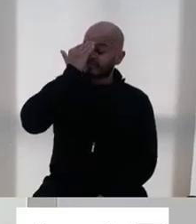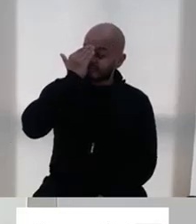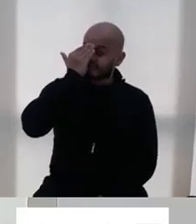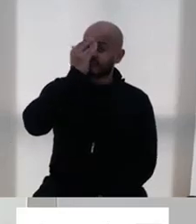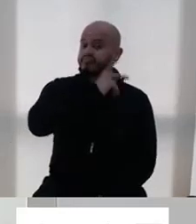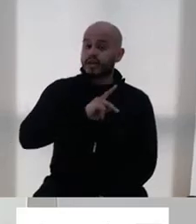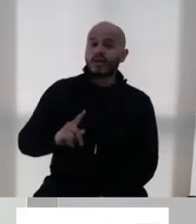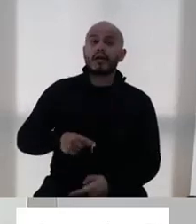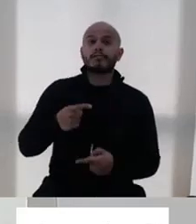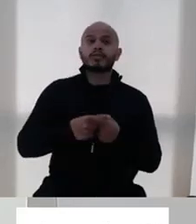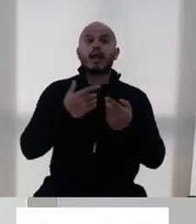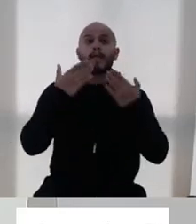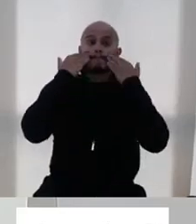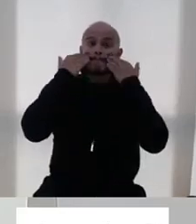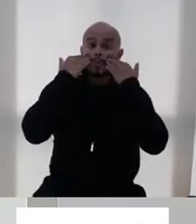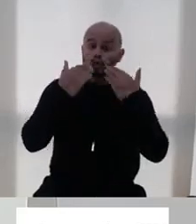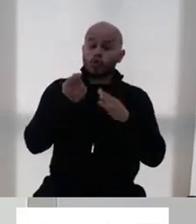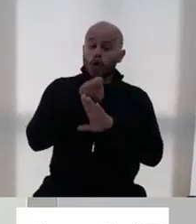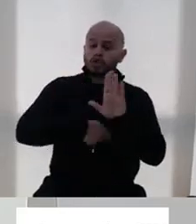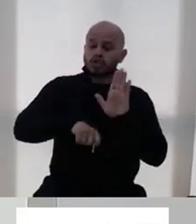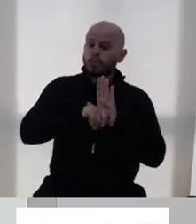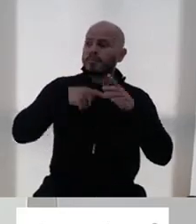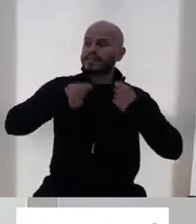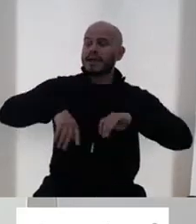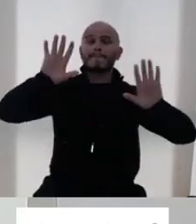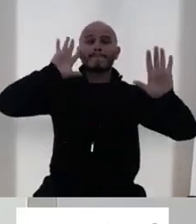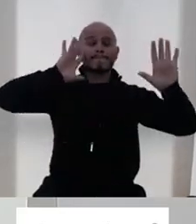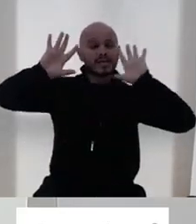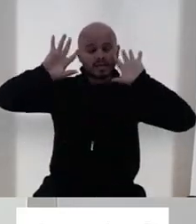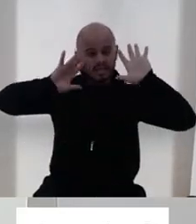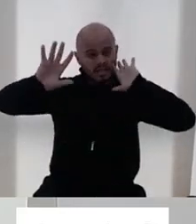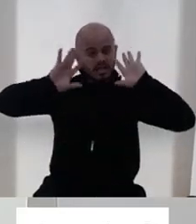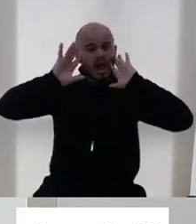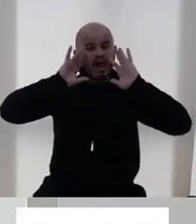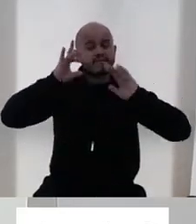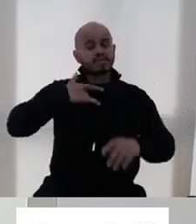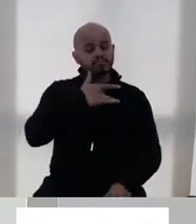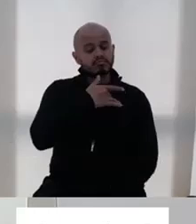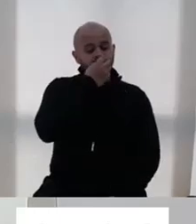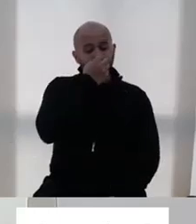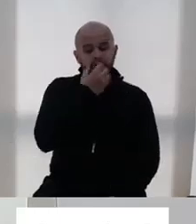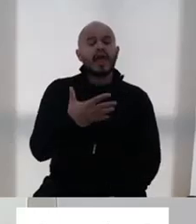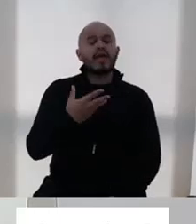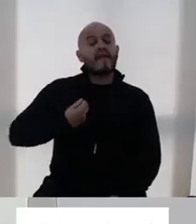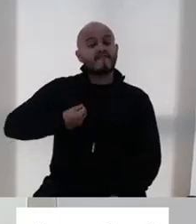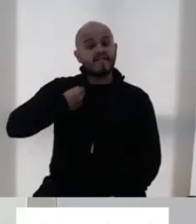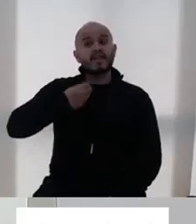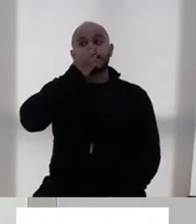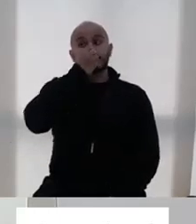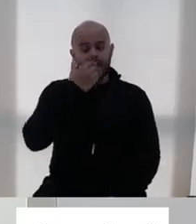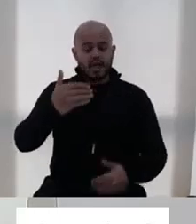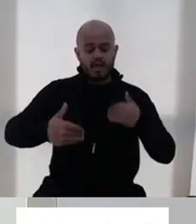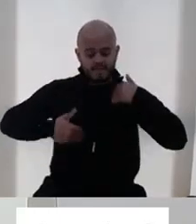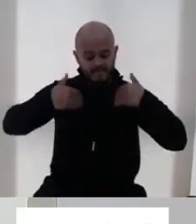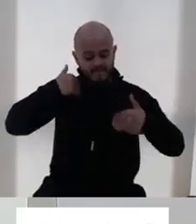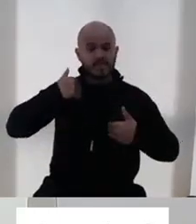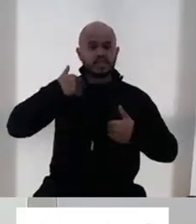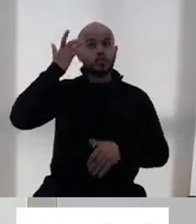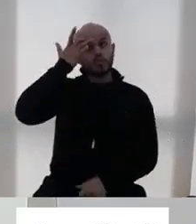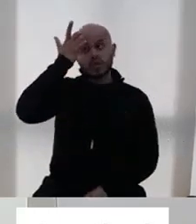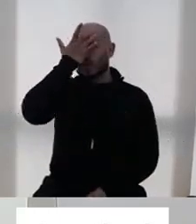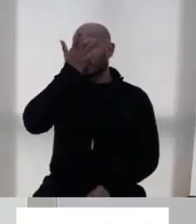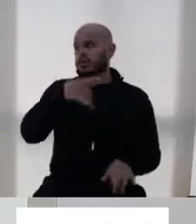mostrou a nossa associação tem que pensar no defensor, no bem-estar tanto mental, físico, porque